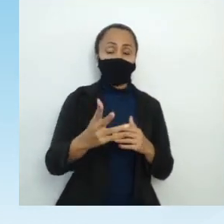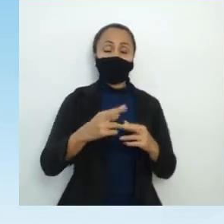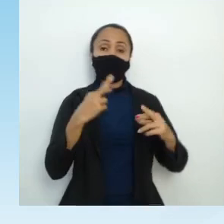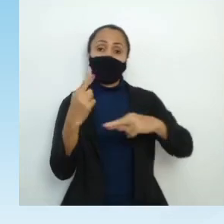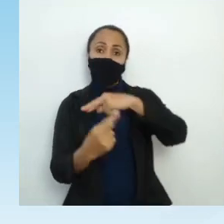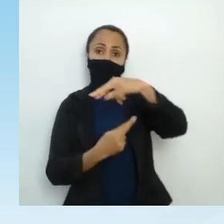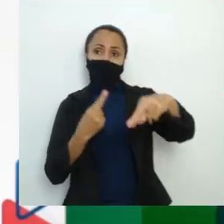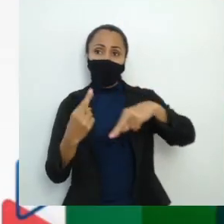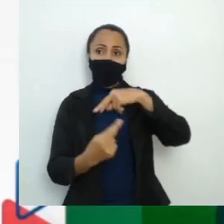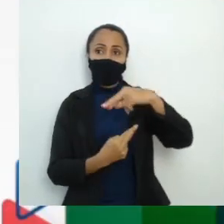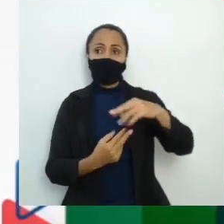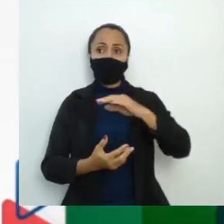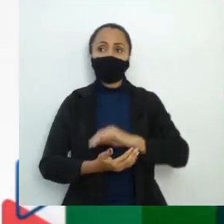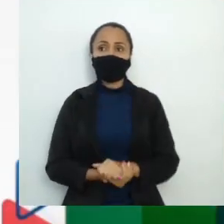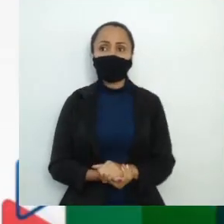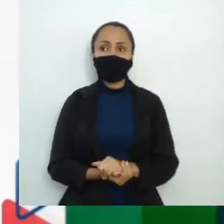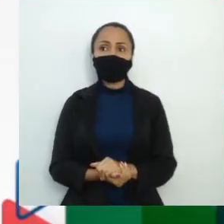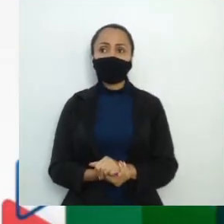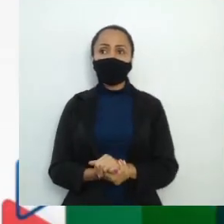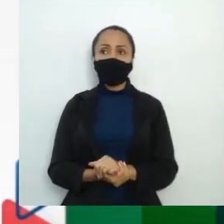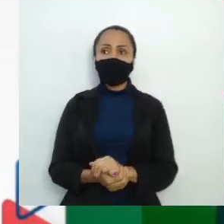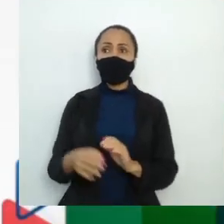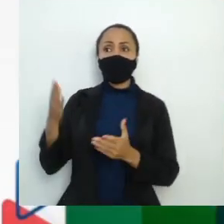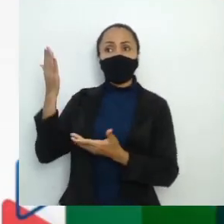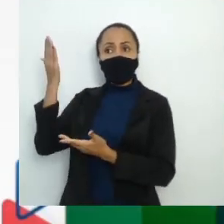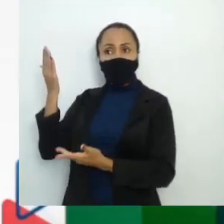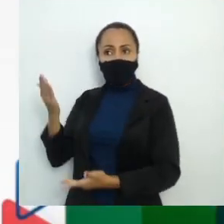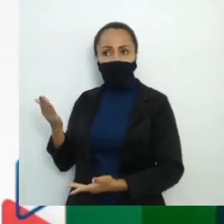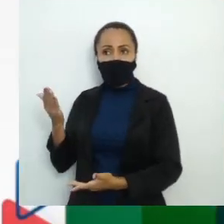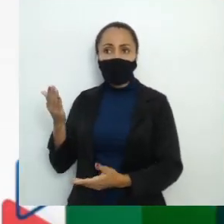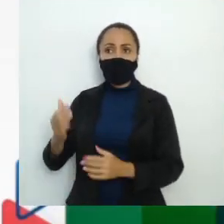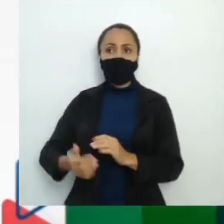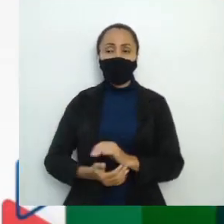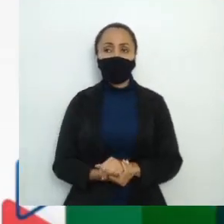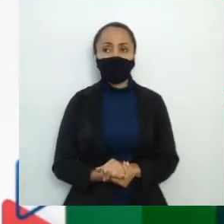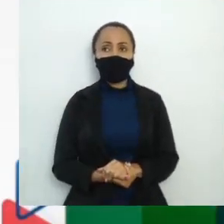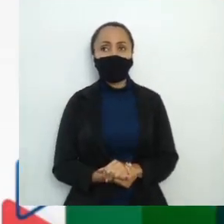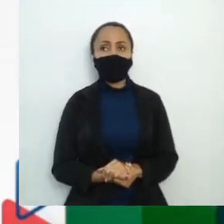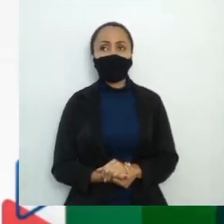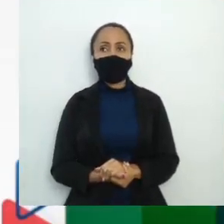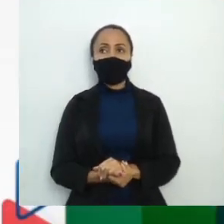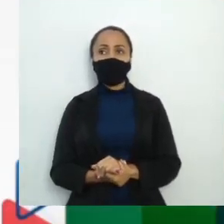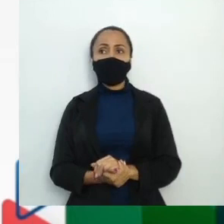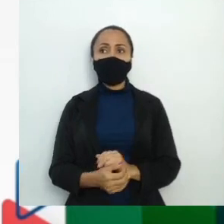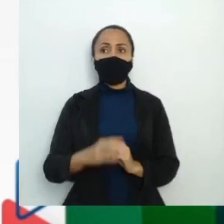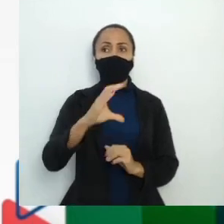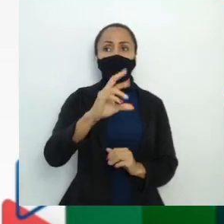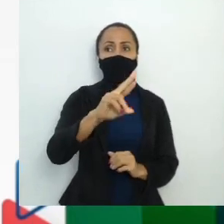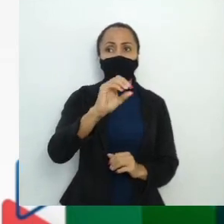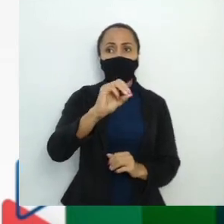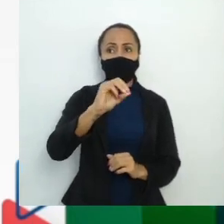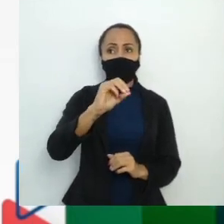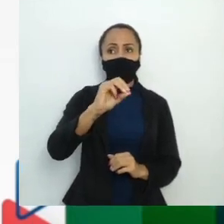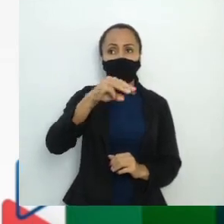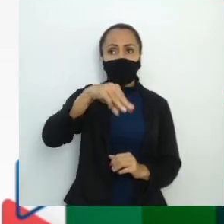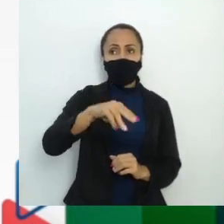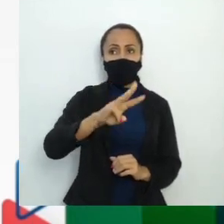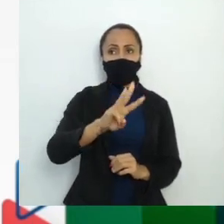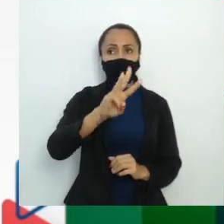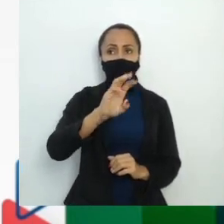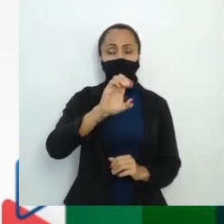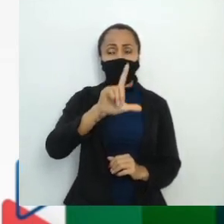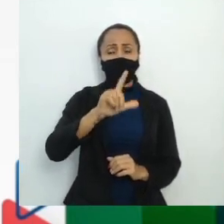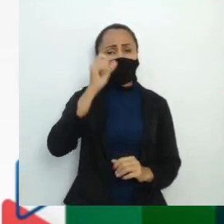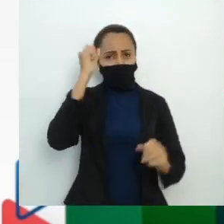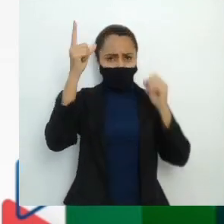Revolução Puritana. Destaque dessa revolução é para um sujeito chamado Oliver Cromwell. Esse daí propôs uma ideia